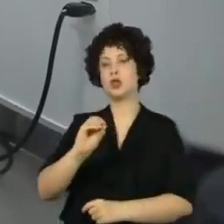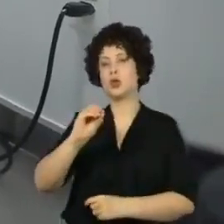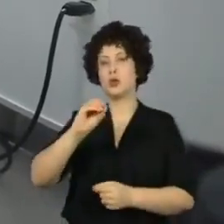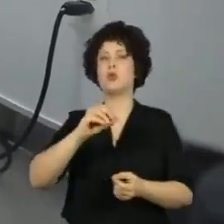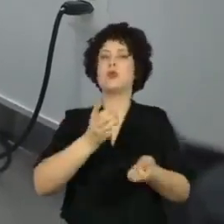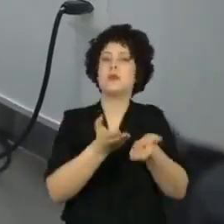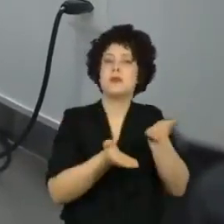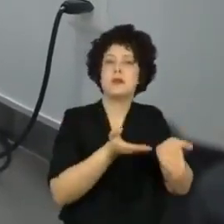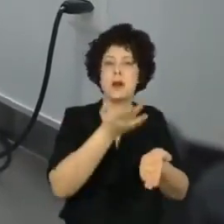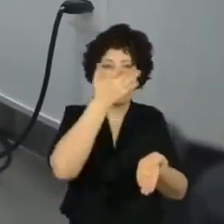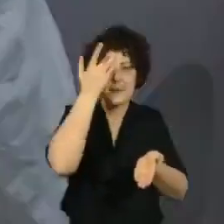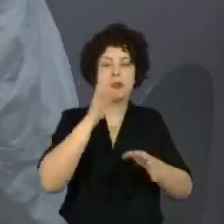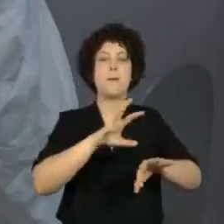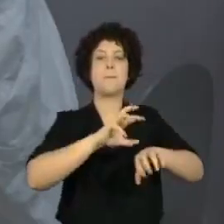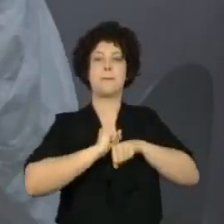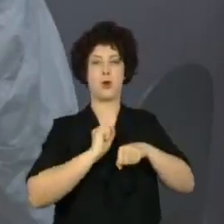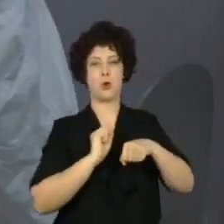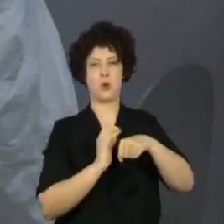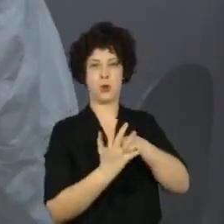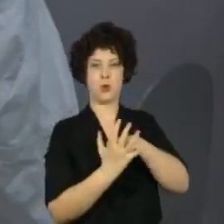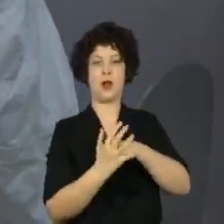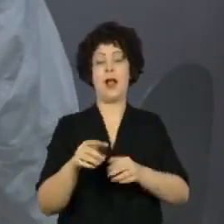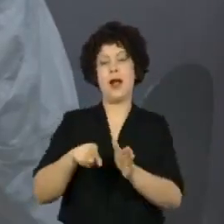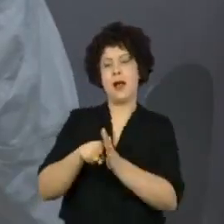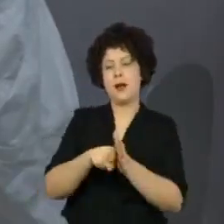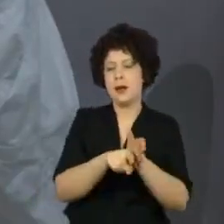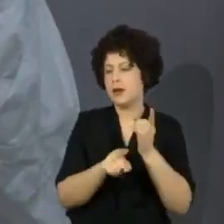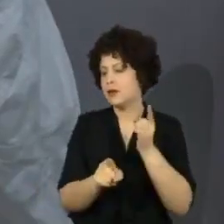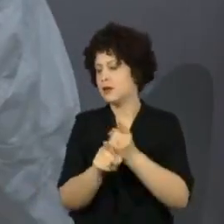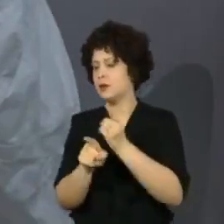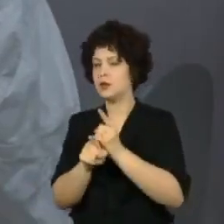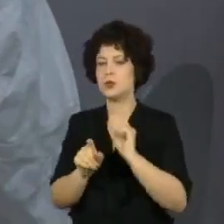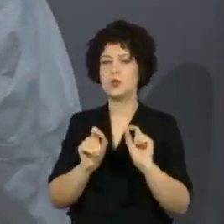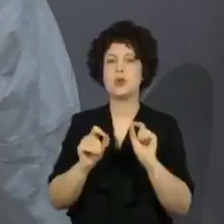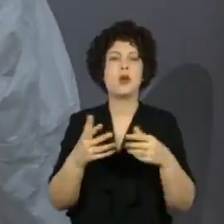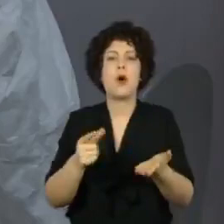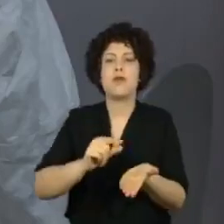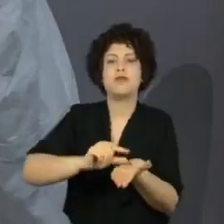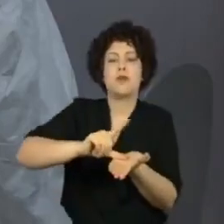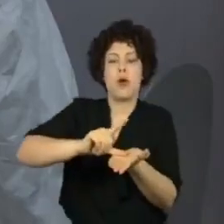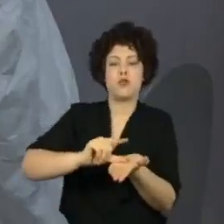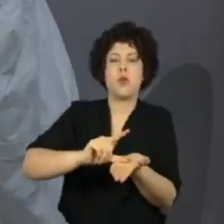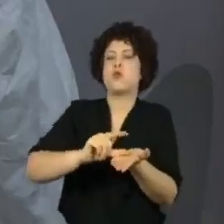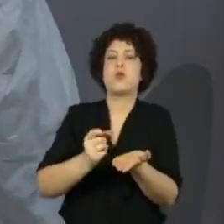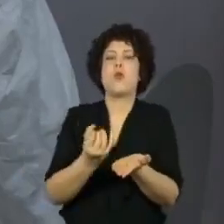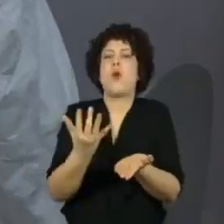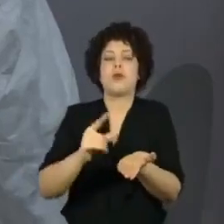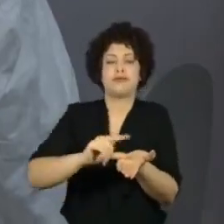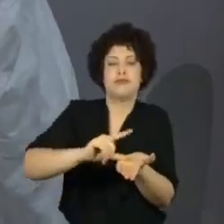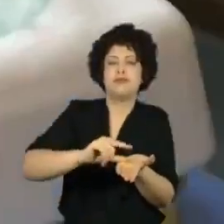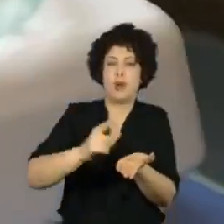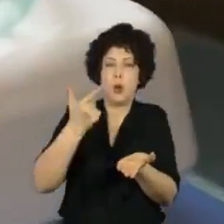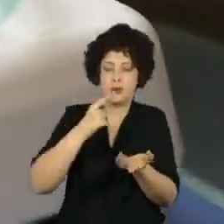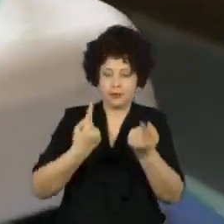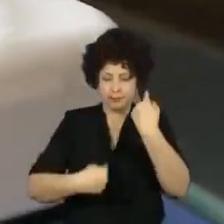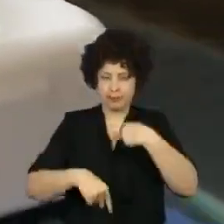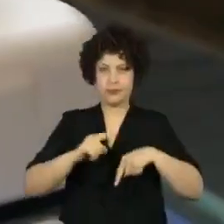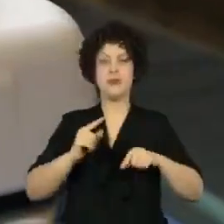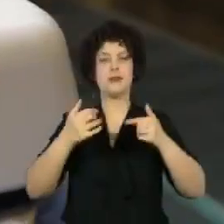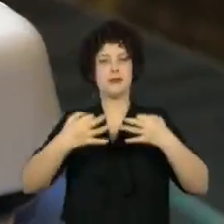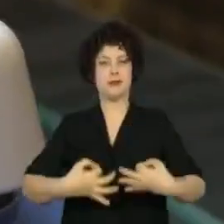aplicado em pessoas contaminadas pela doença a pesquisa vai descobrir também Qual a dose necessária para obter os efeitos desejados